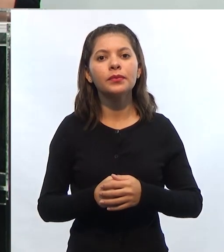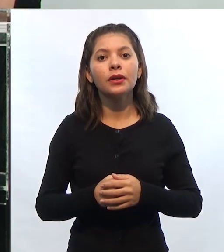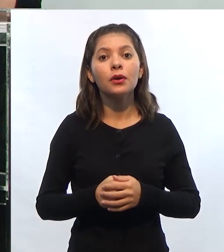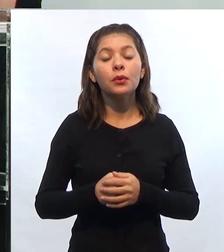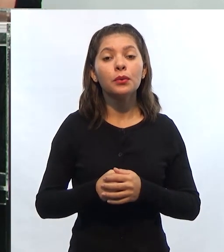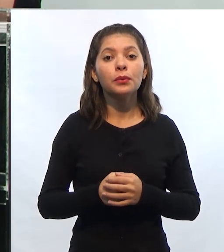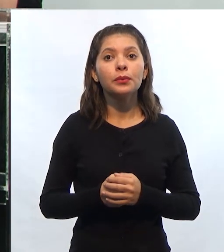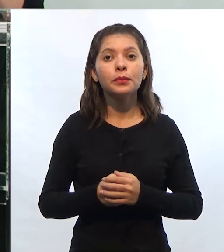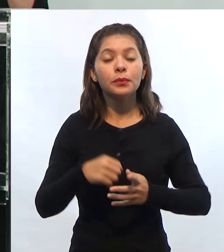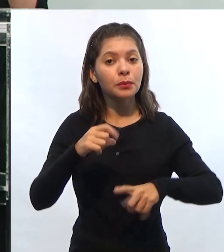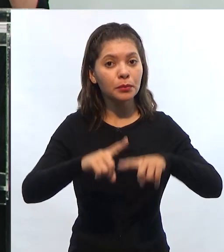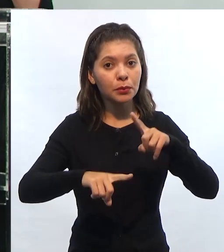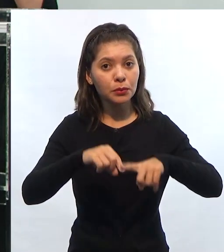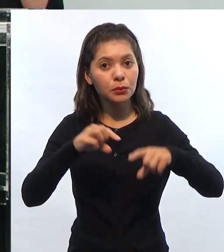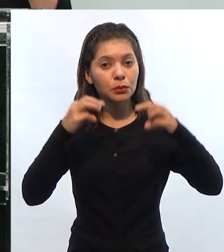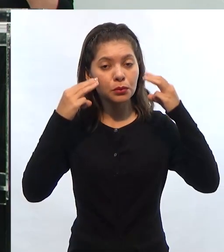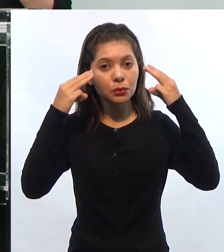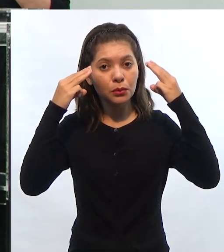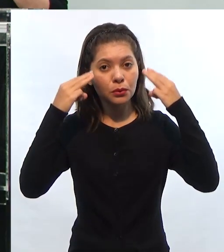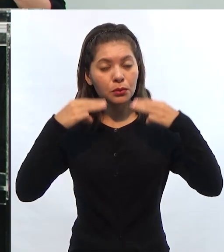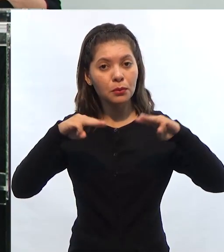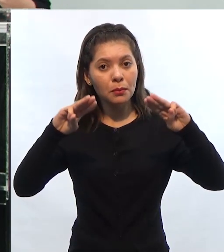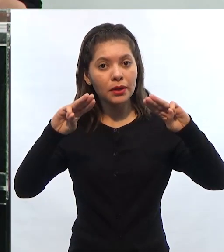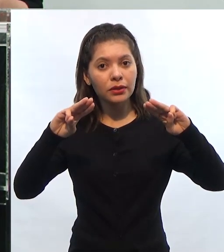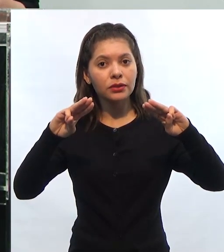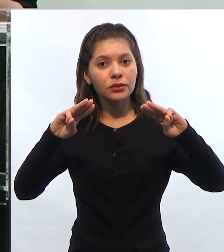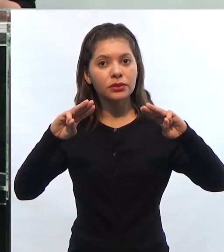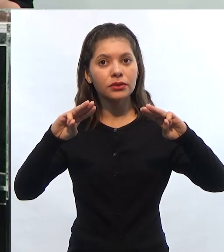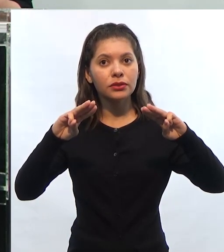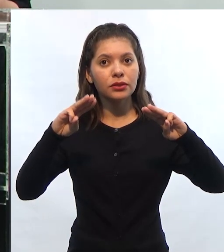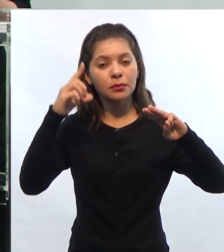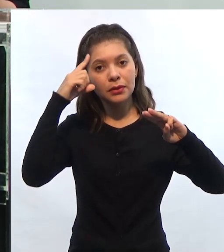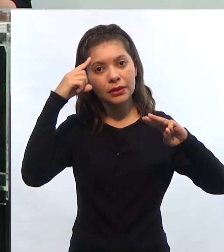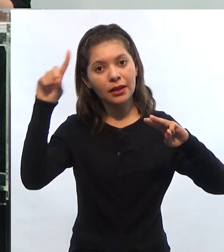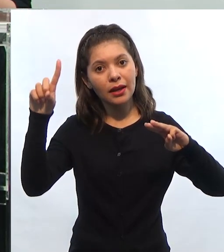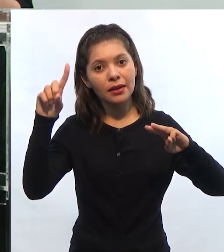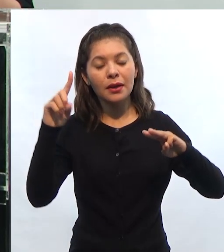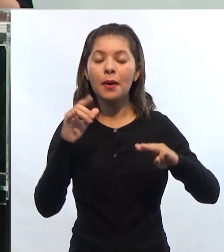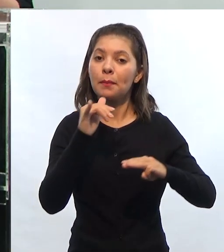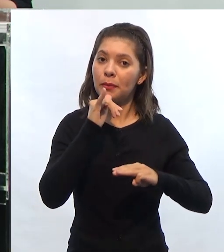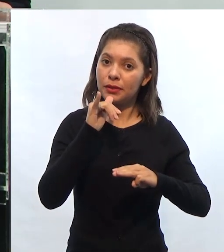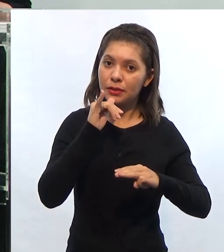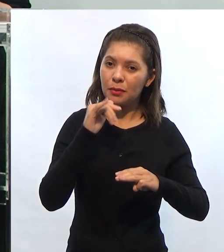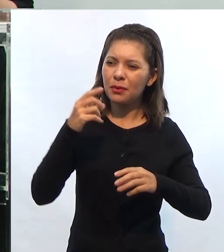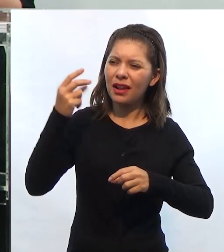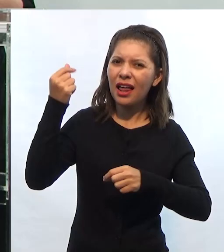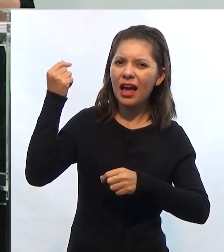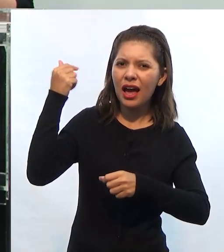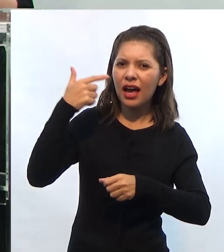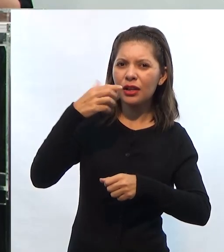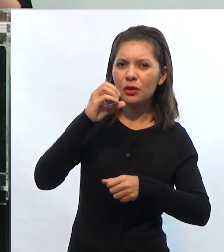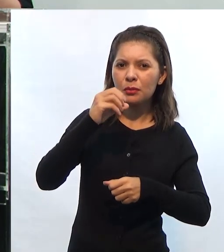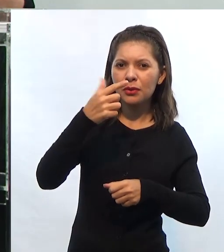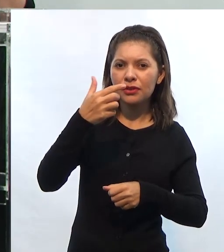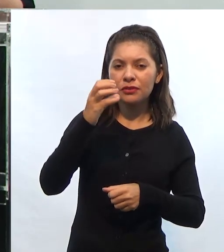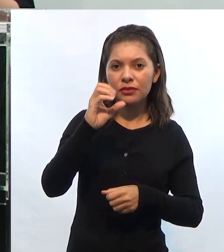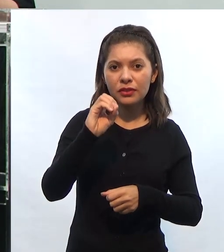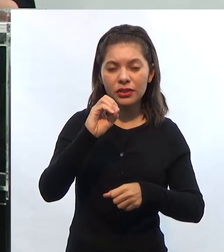produto do marketing, ele vai ser uma ideia. Por exemplo, na época da pandemia, né, nós recebemos, né, nós